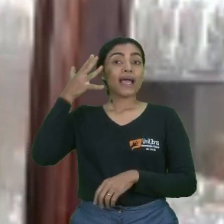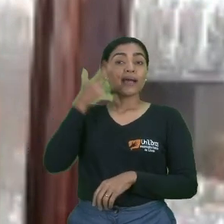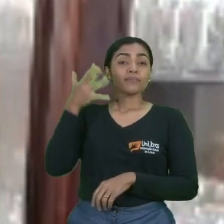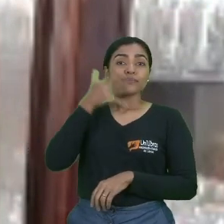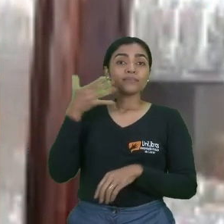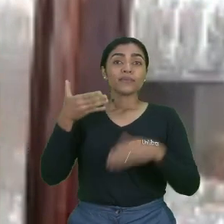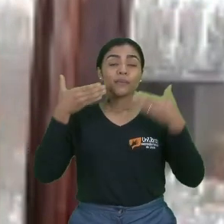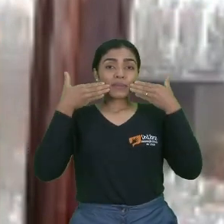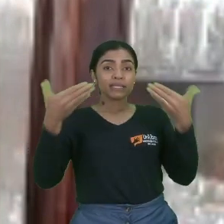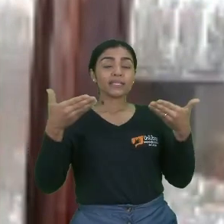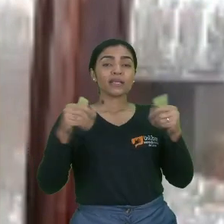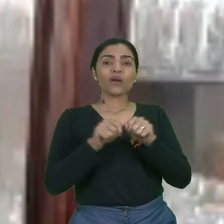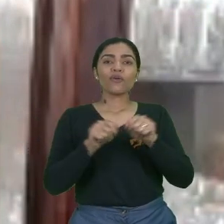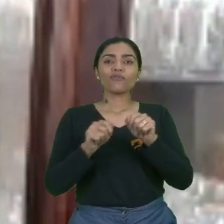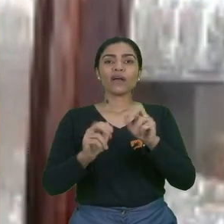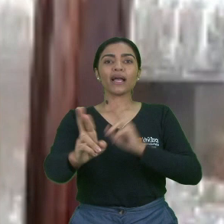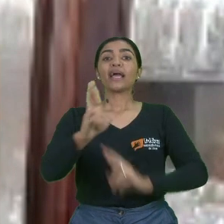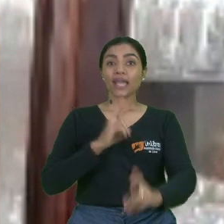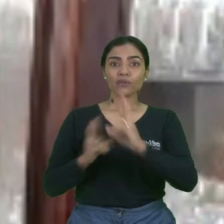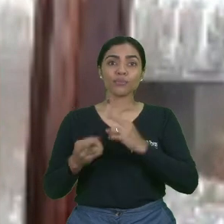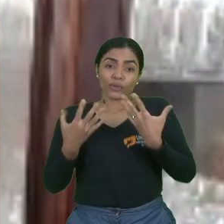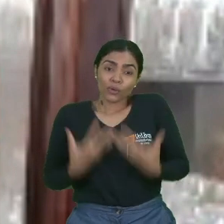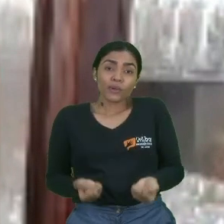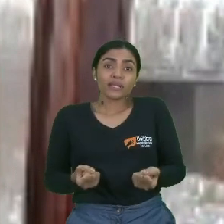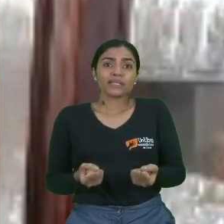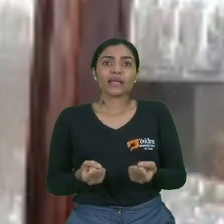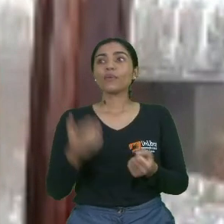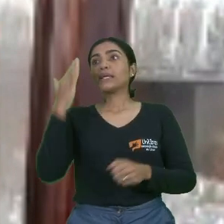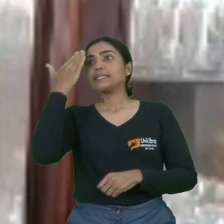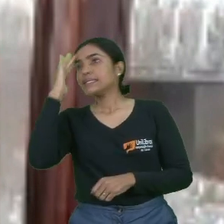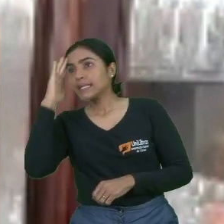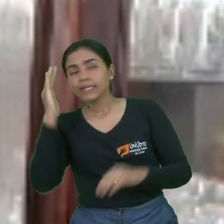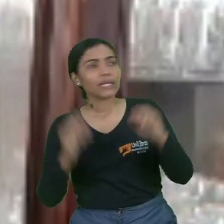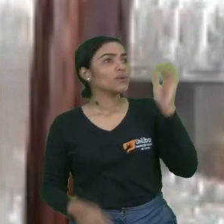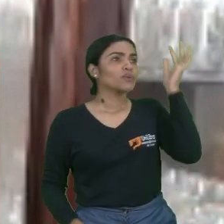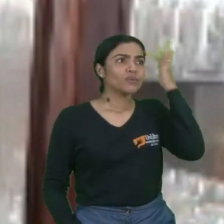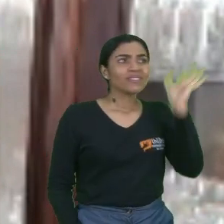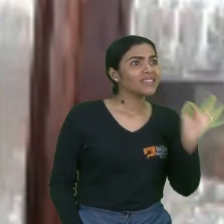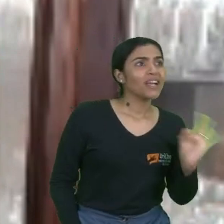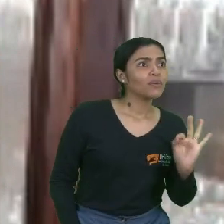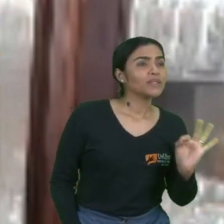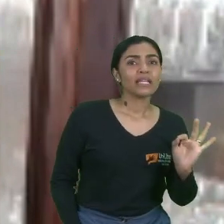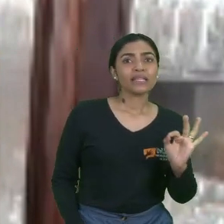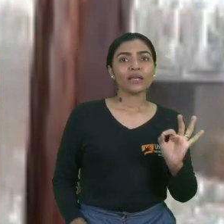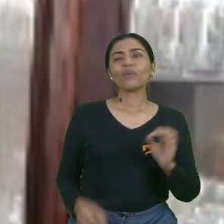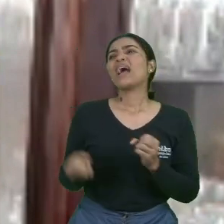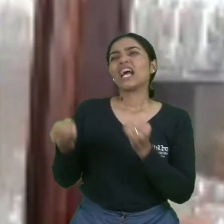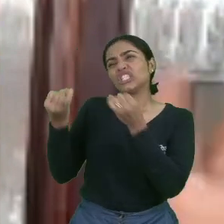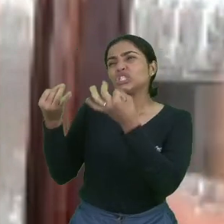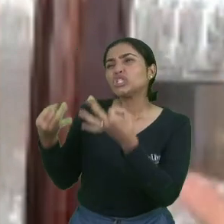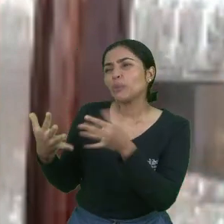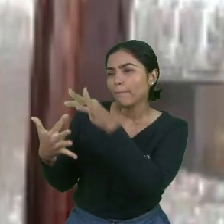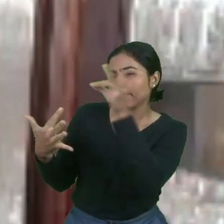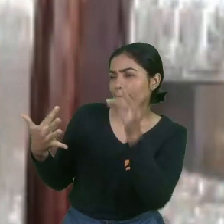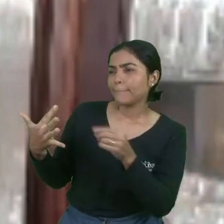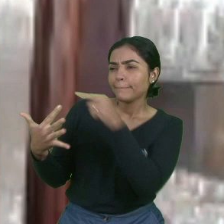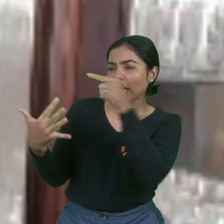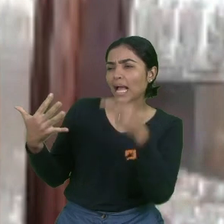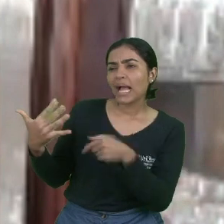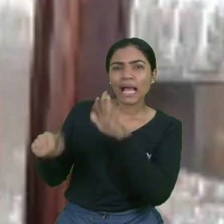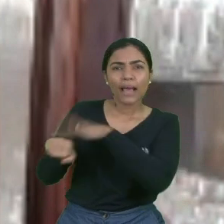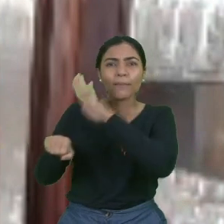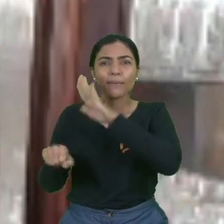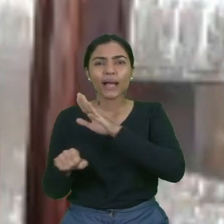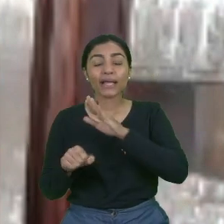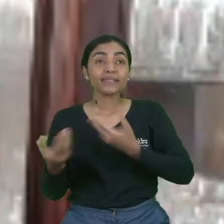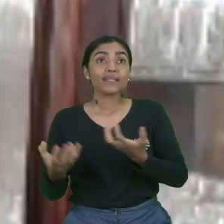dela entendeu o entendeu gostou autor que amiga coisas explicar um pouco mais isso aqui o que